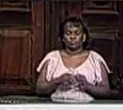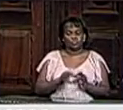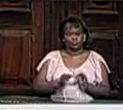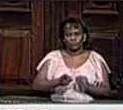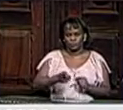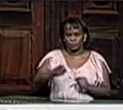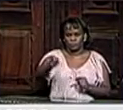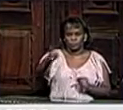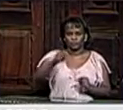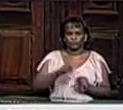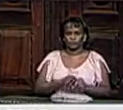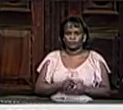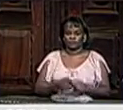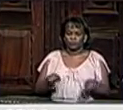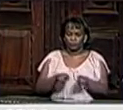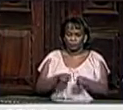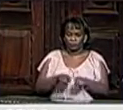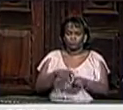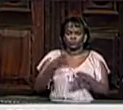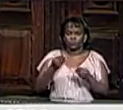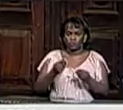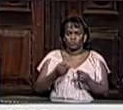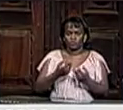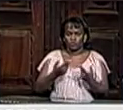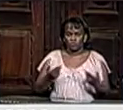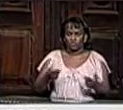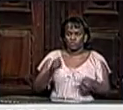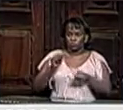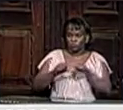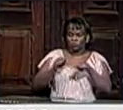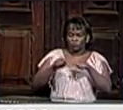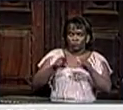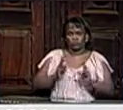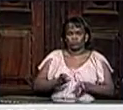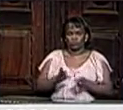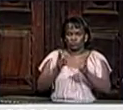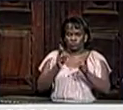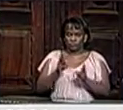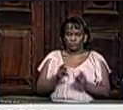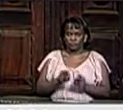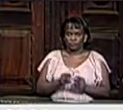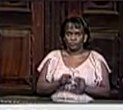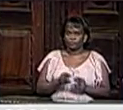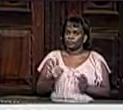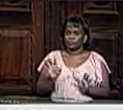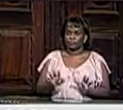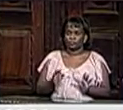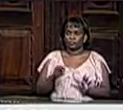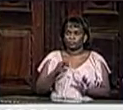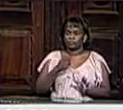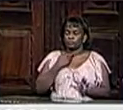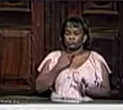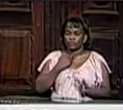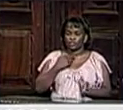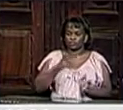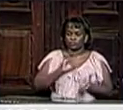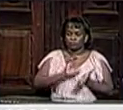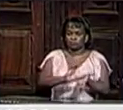longevo e muitas medidas continuadas, e não